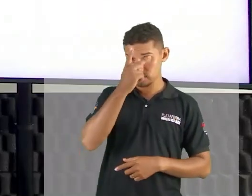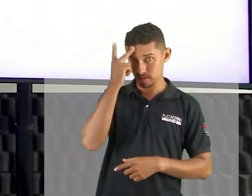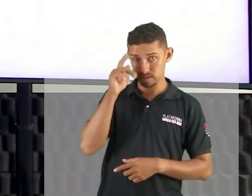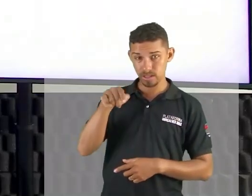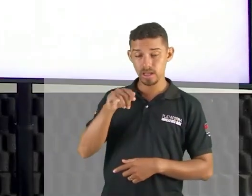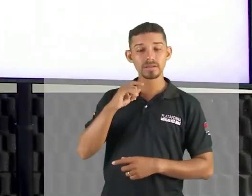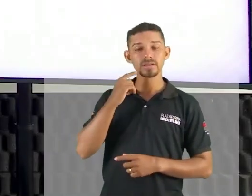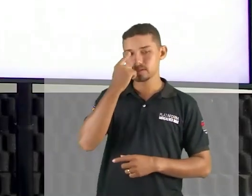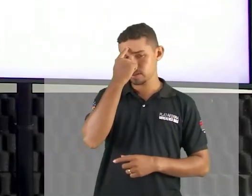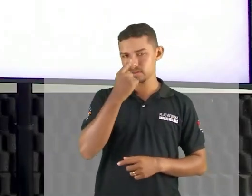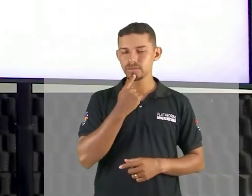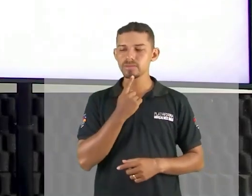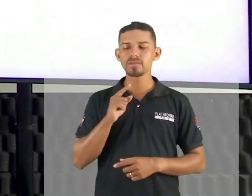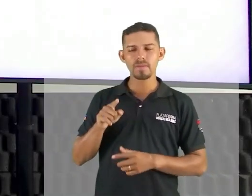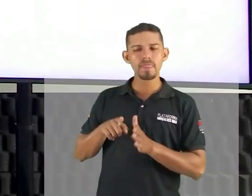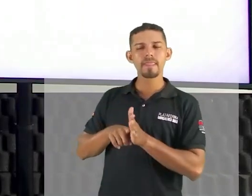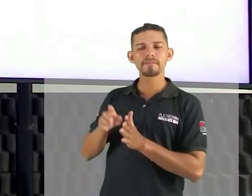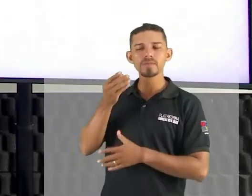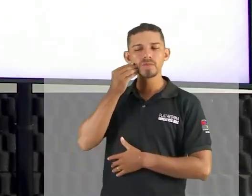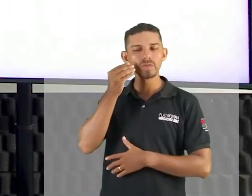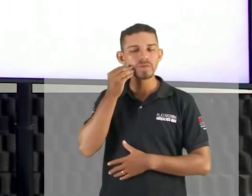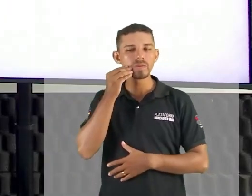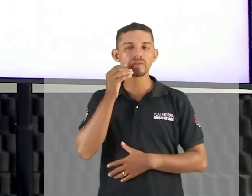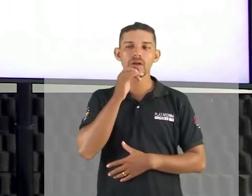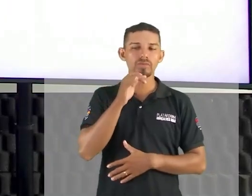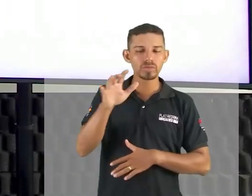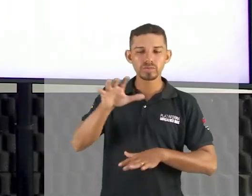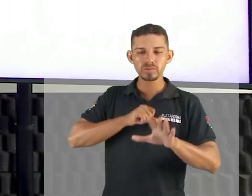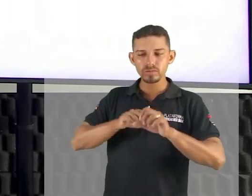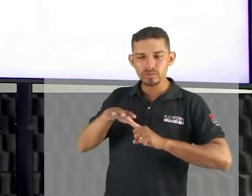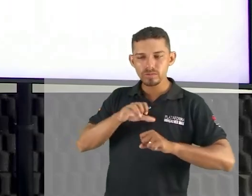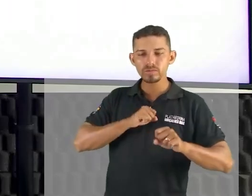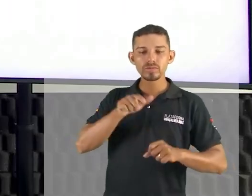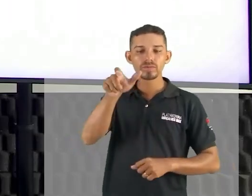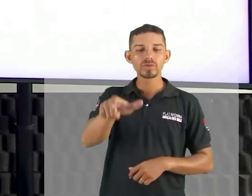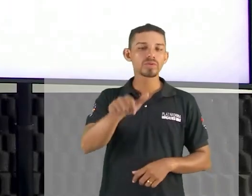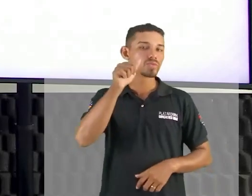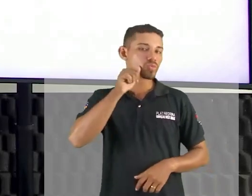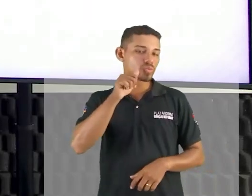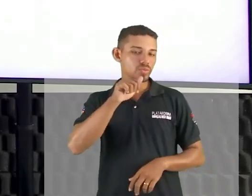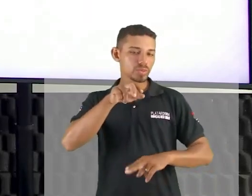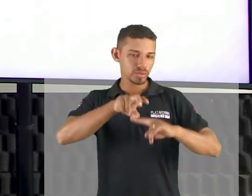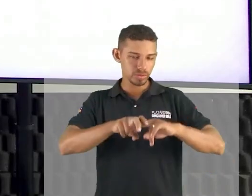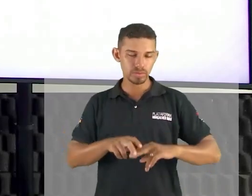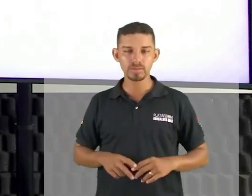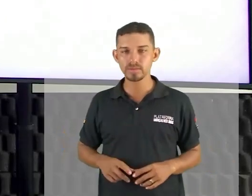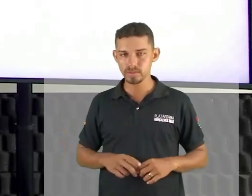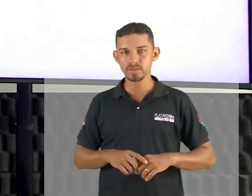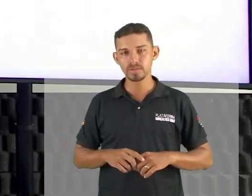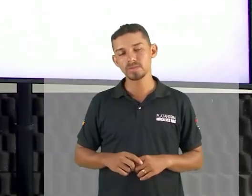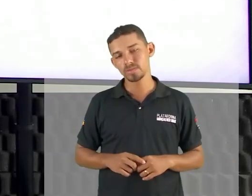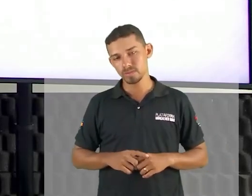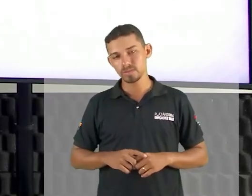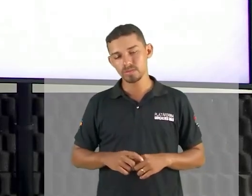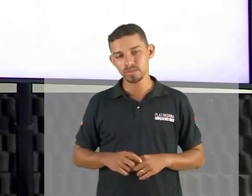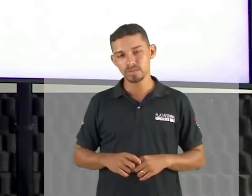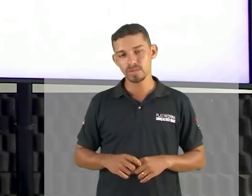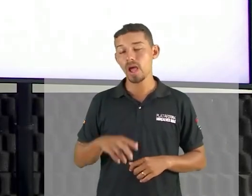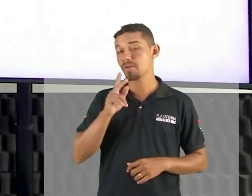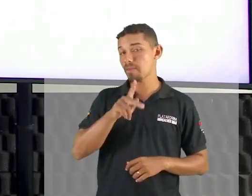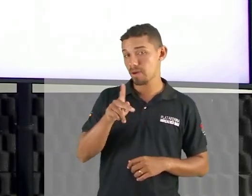na imagem, eles estavam exatamente tentando captar informações daquela moça que está ao centro, né? Pode ser caracterizada ali como